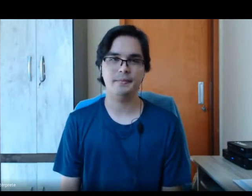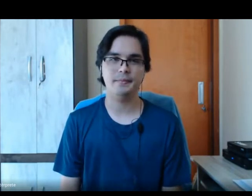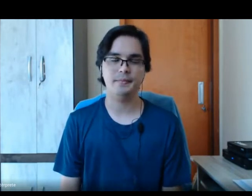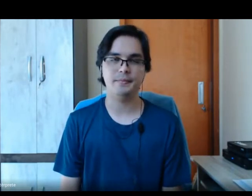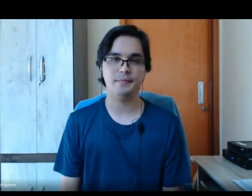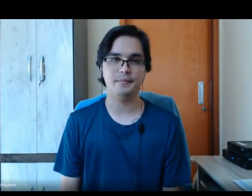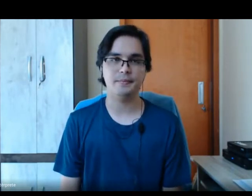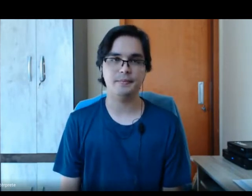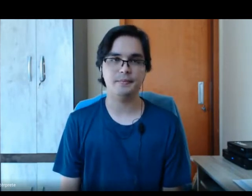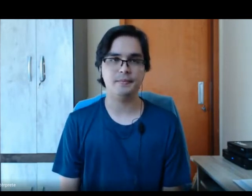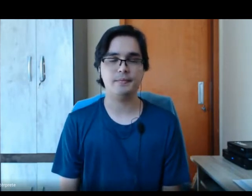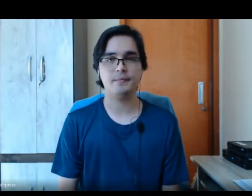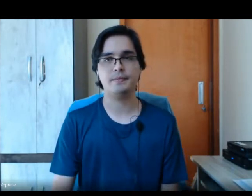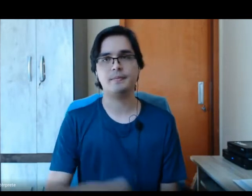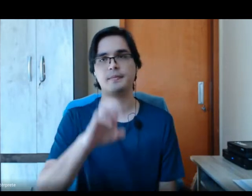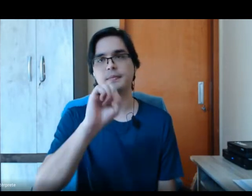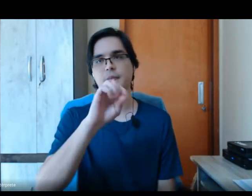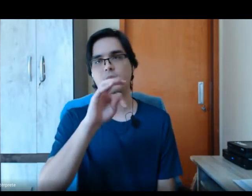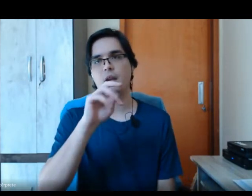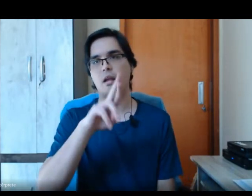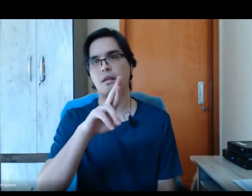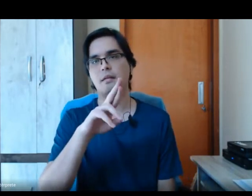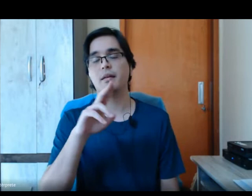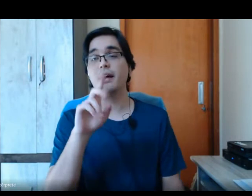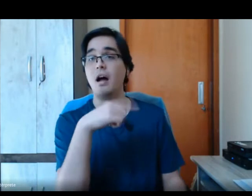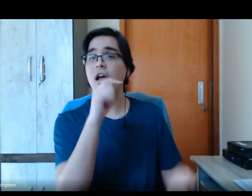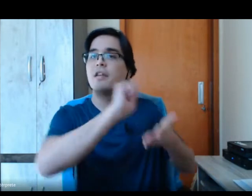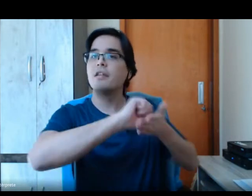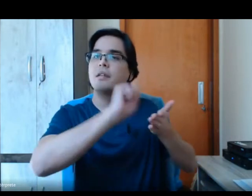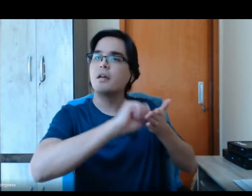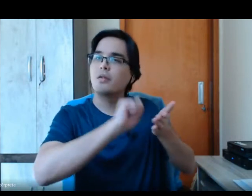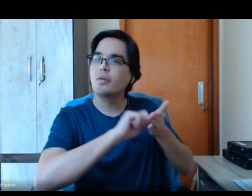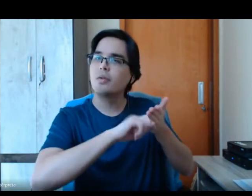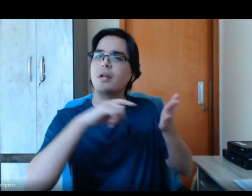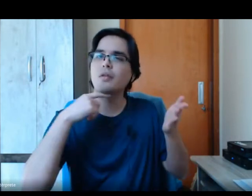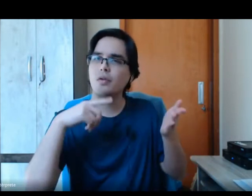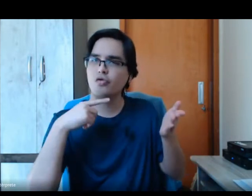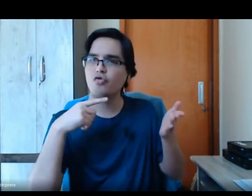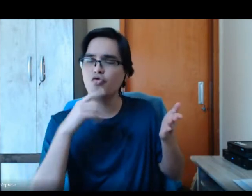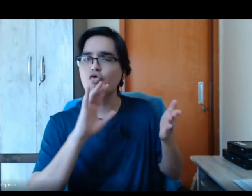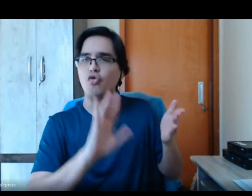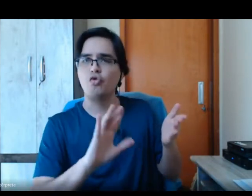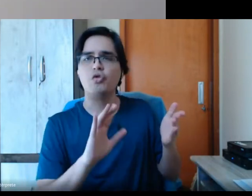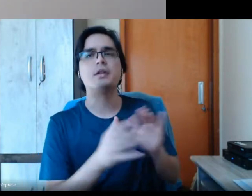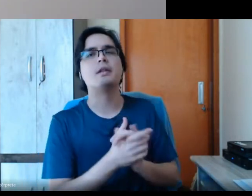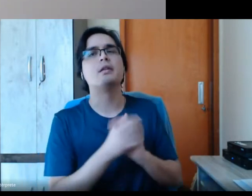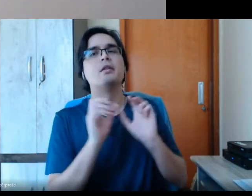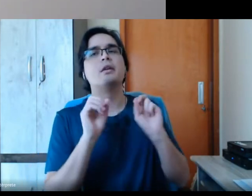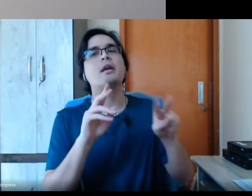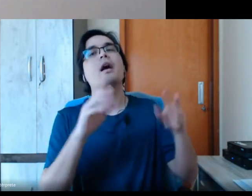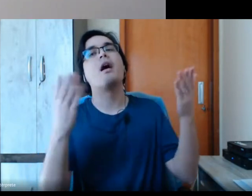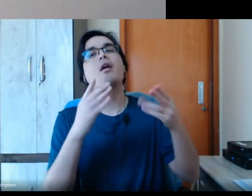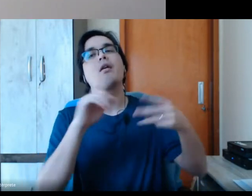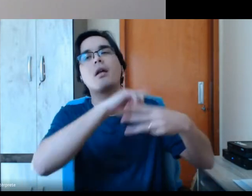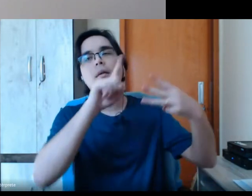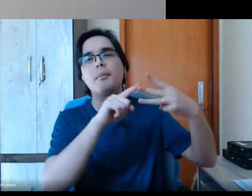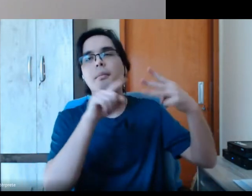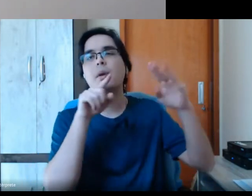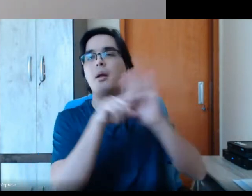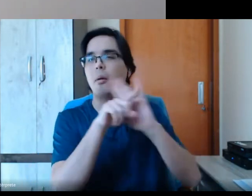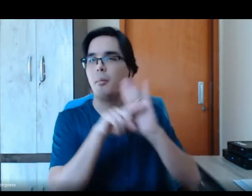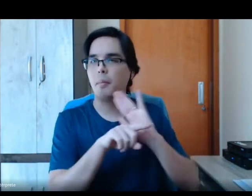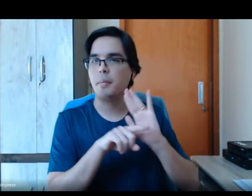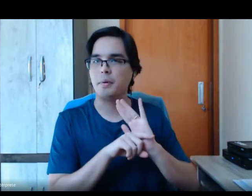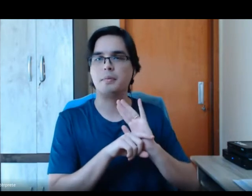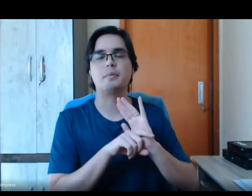você tinha, acho que, disponibilizado uma estrutura do preenchimento do plano que está no SIGA, né? Tá, isso é que o pessoal está